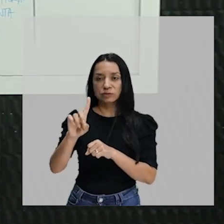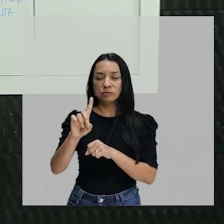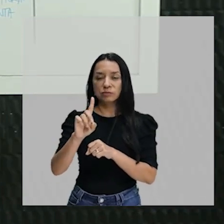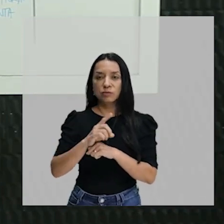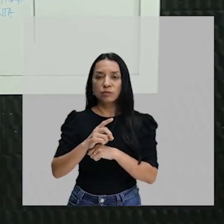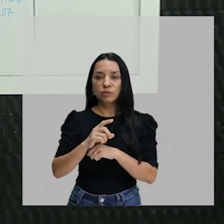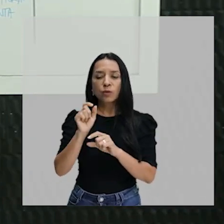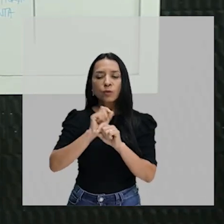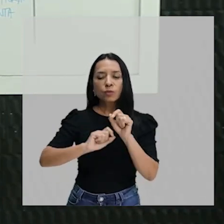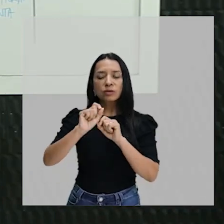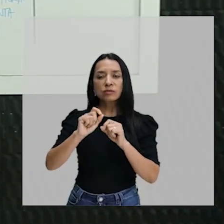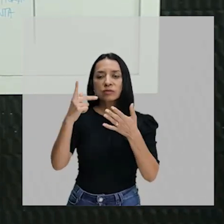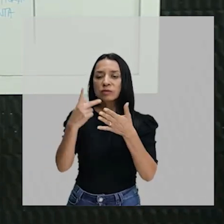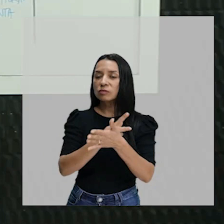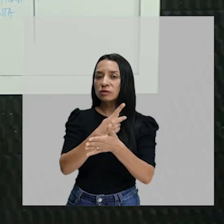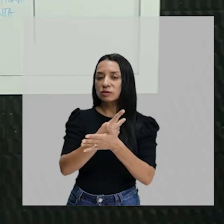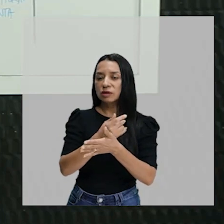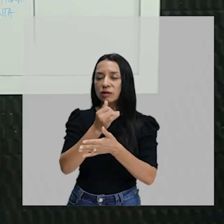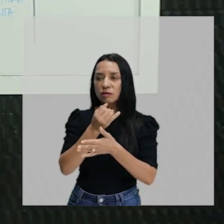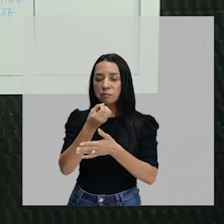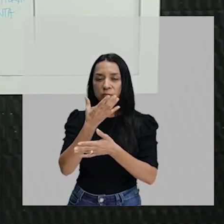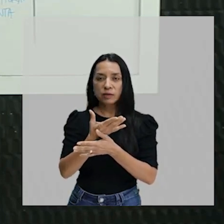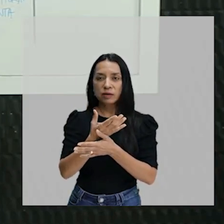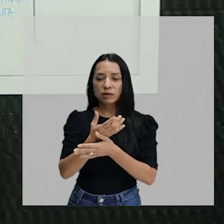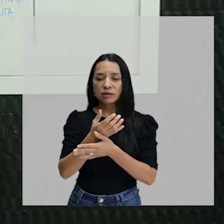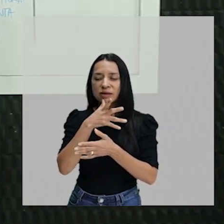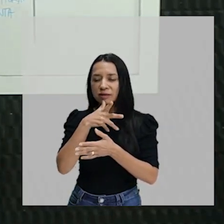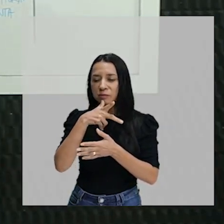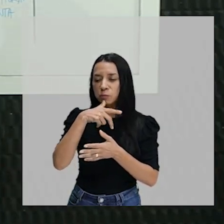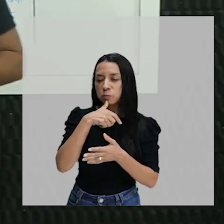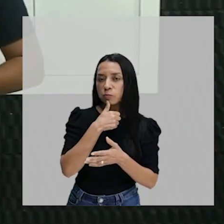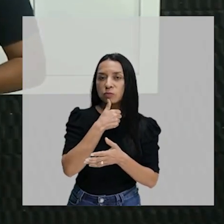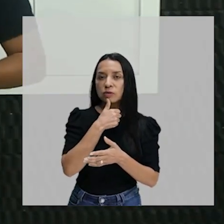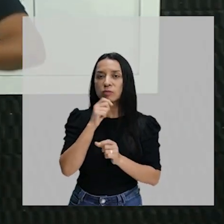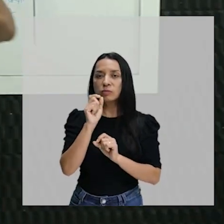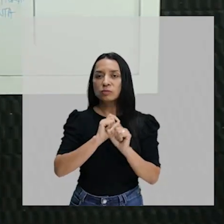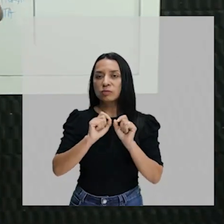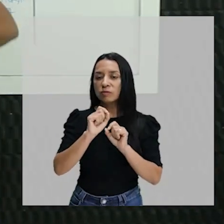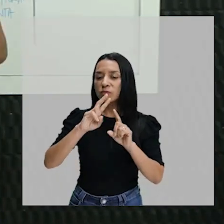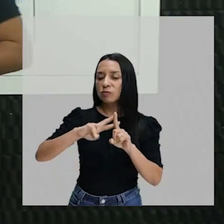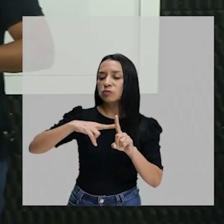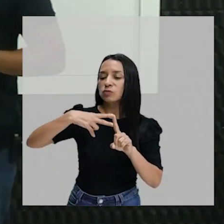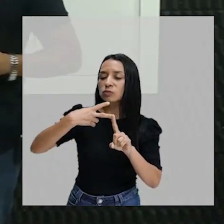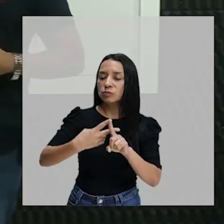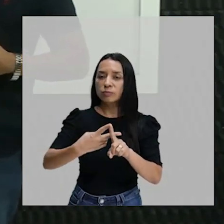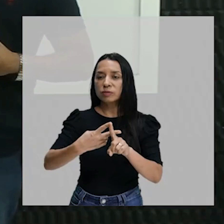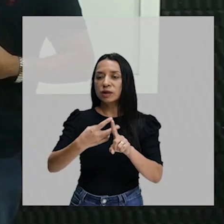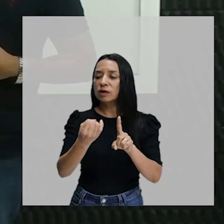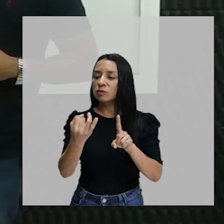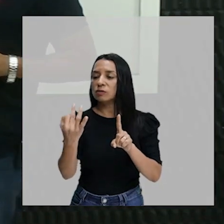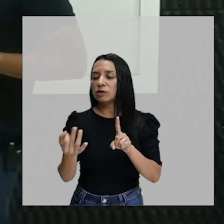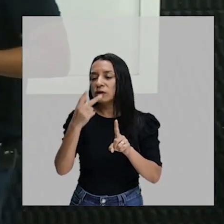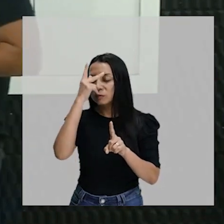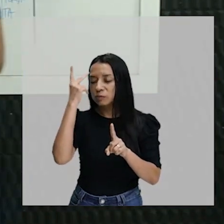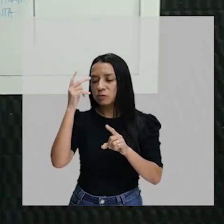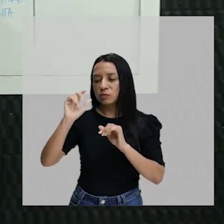galera o que vai acontecer vamos supor Beleza tem tá demorando muito eu quero eu vou duplicar a quantidade de pessoas que estão trabalhando